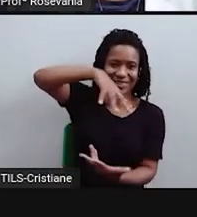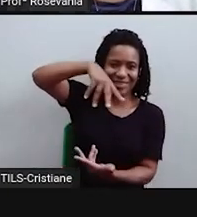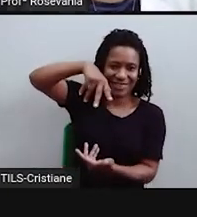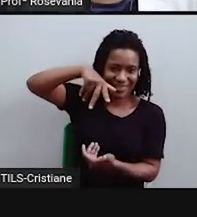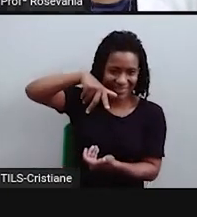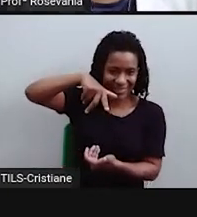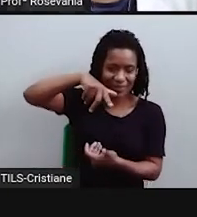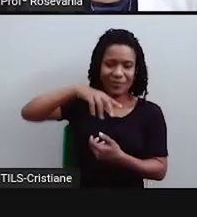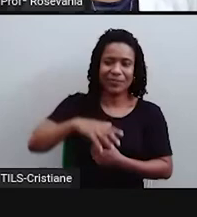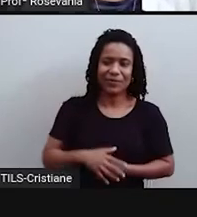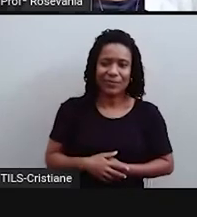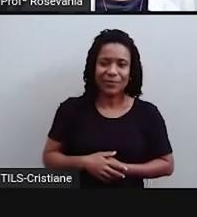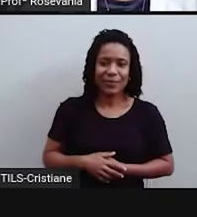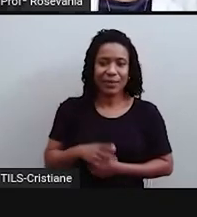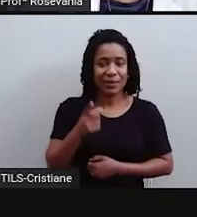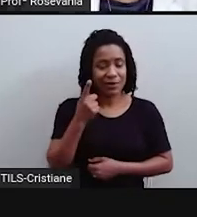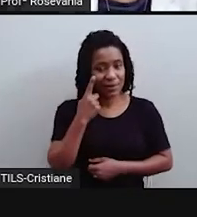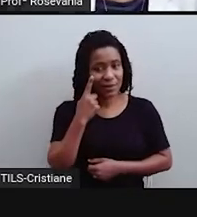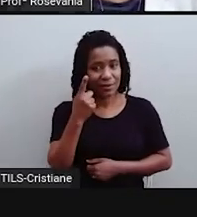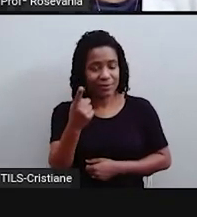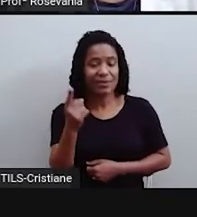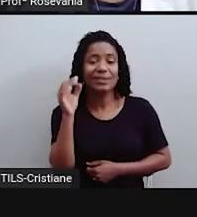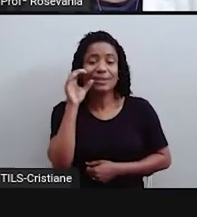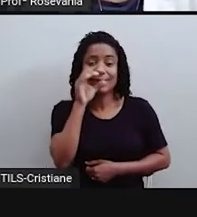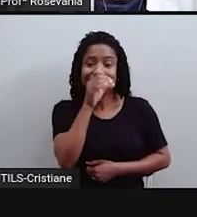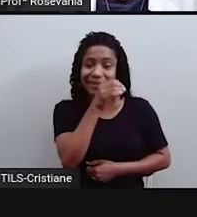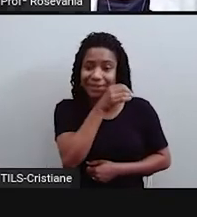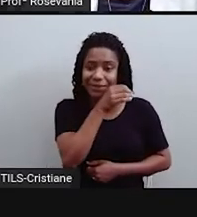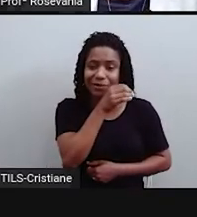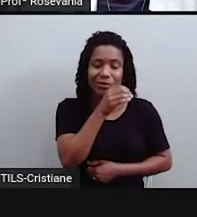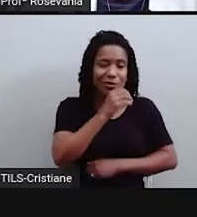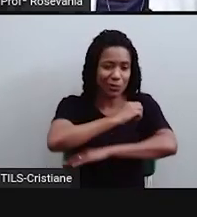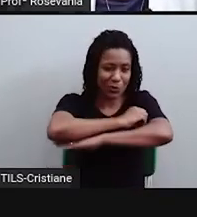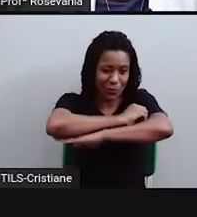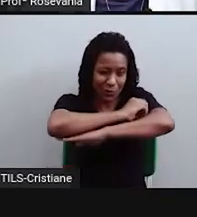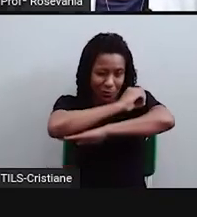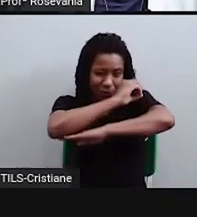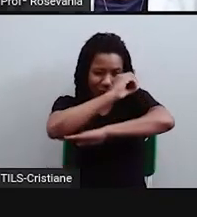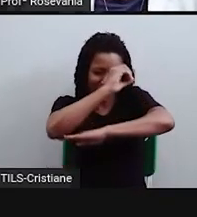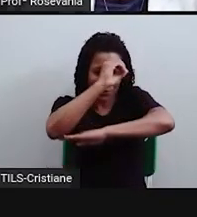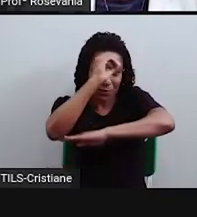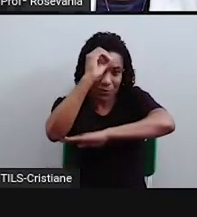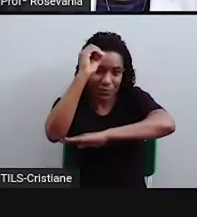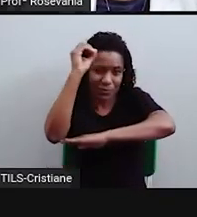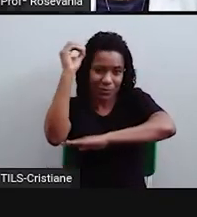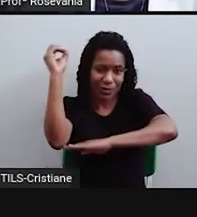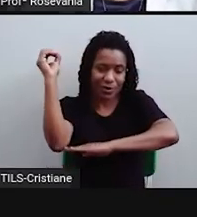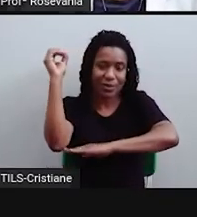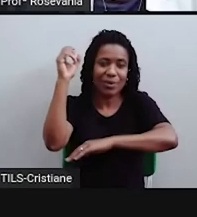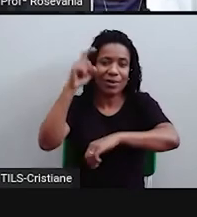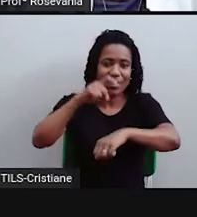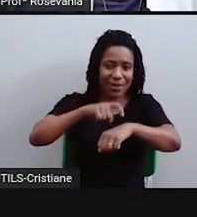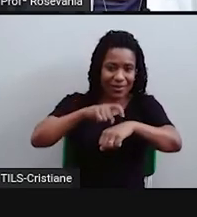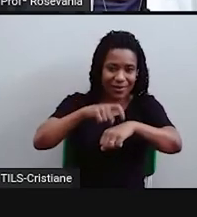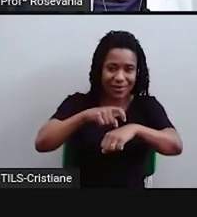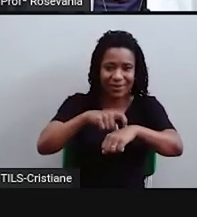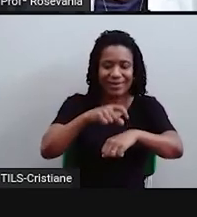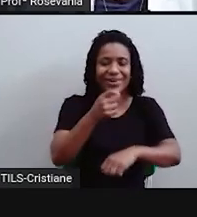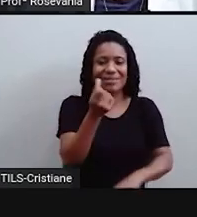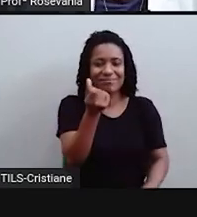mais próximo do litoral você tiver, mais cedo vai observar isso. 6 horas é o marco principal, né?